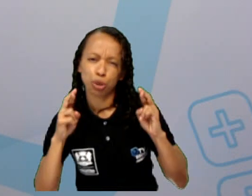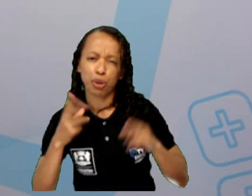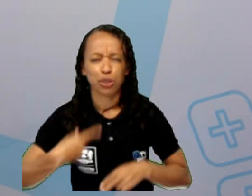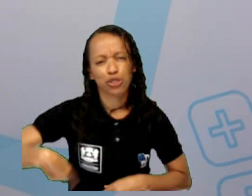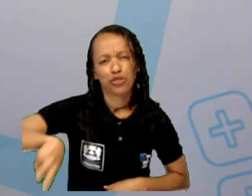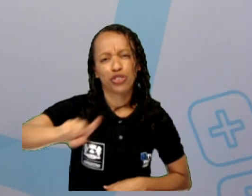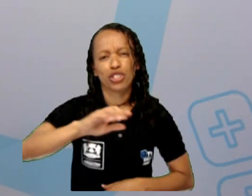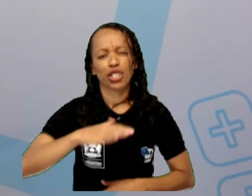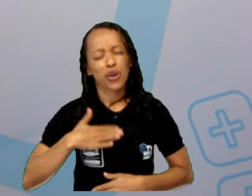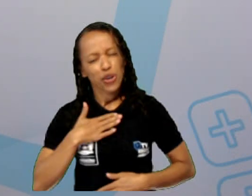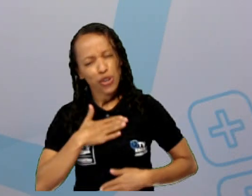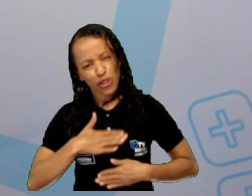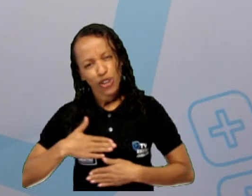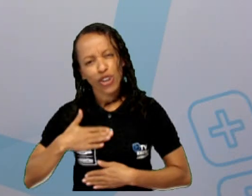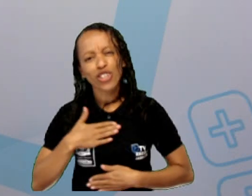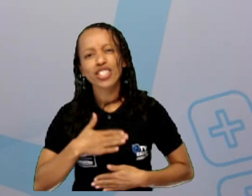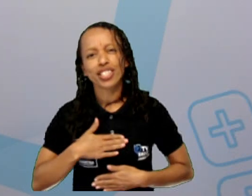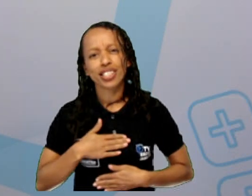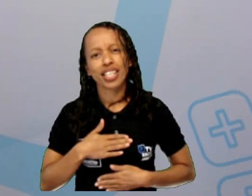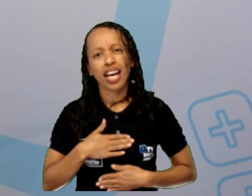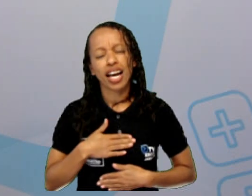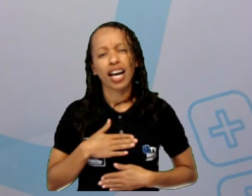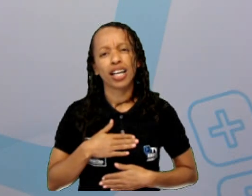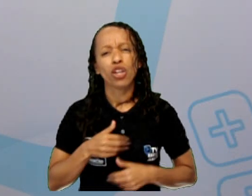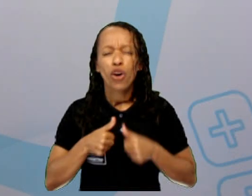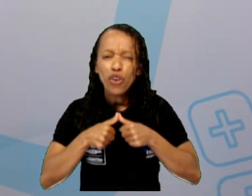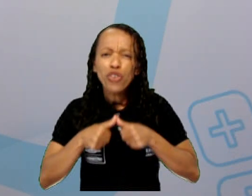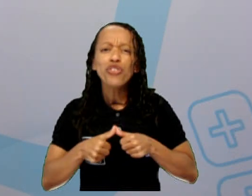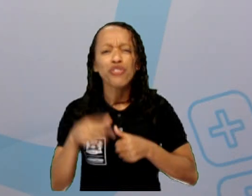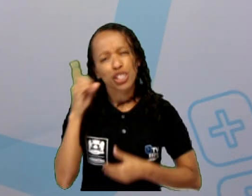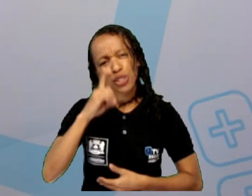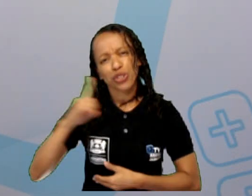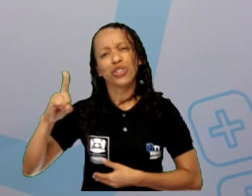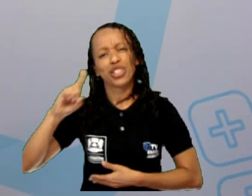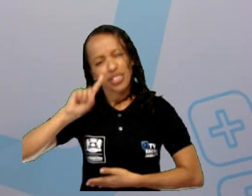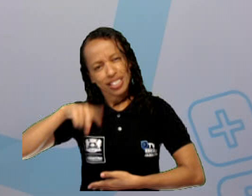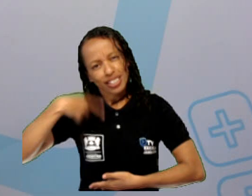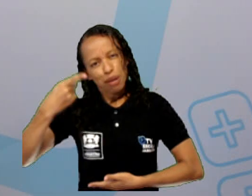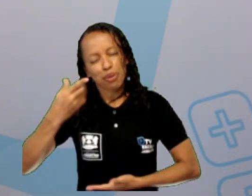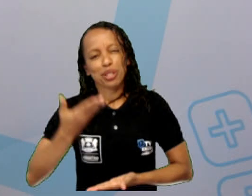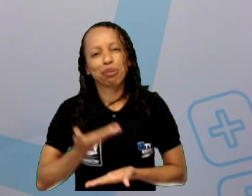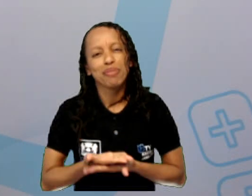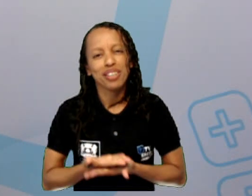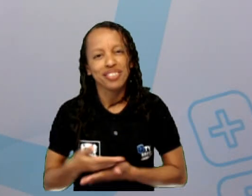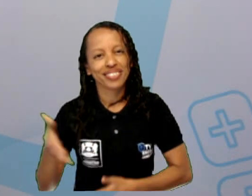bastante, certo? Fique com Deus e até a próxima. Tchau!